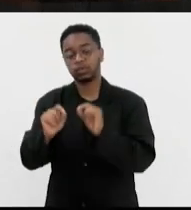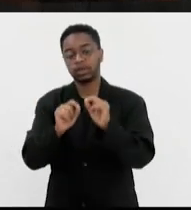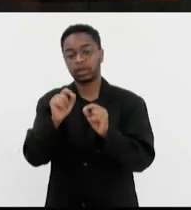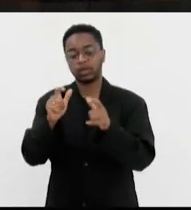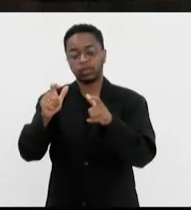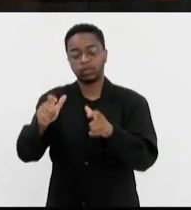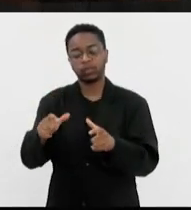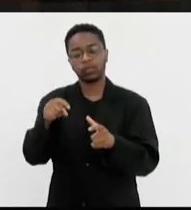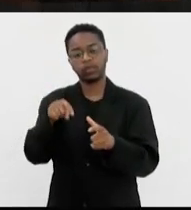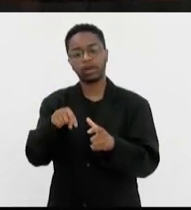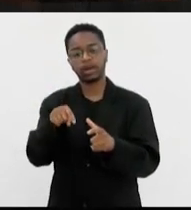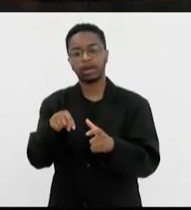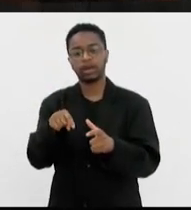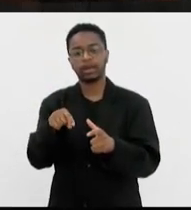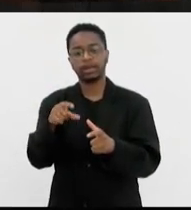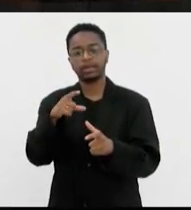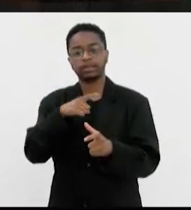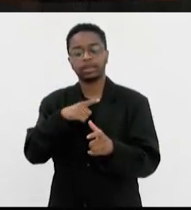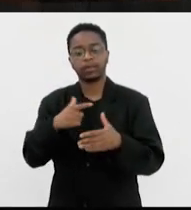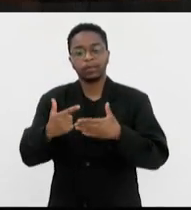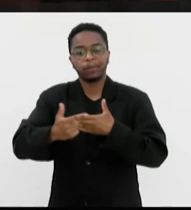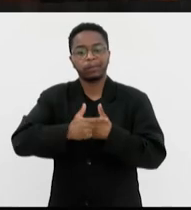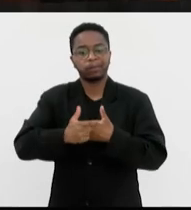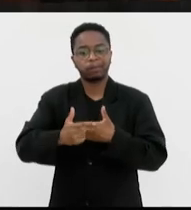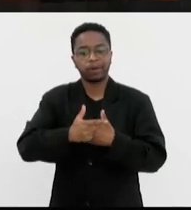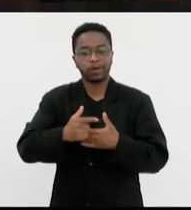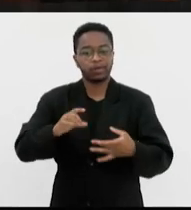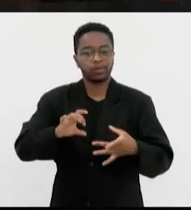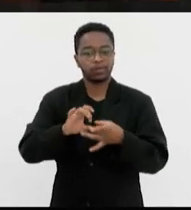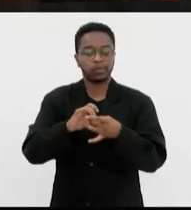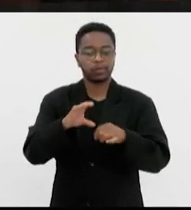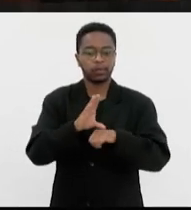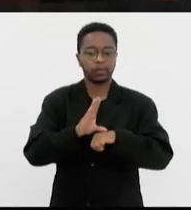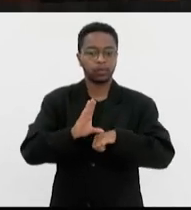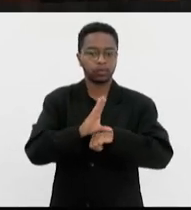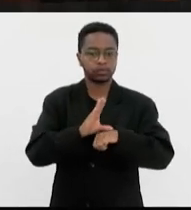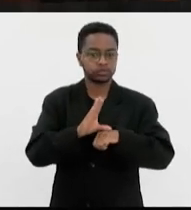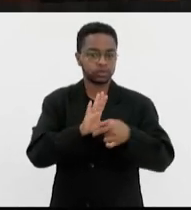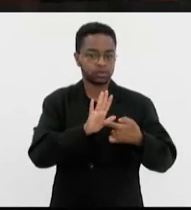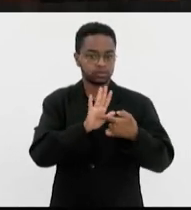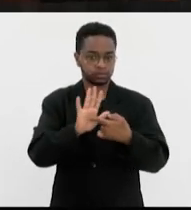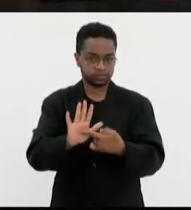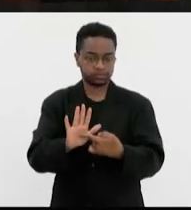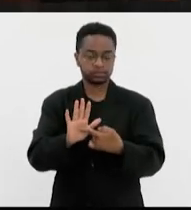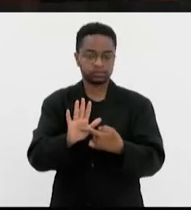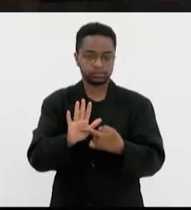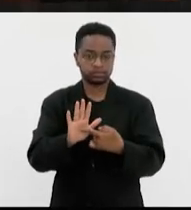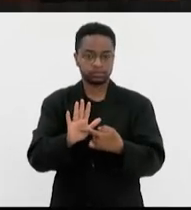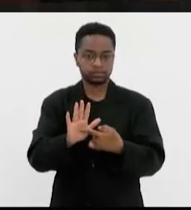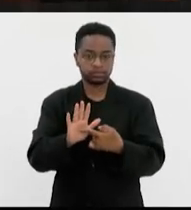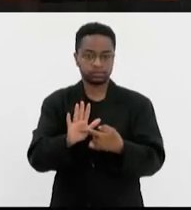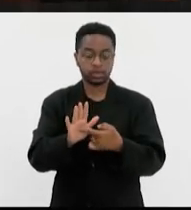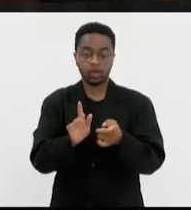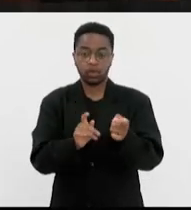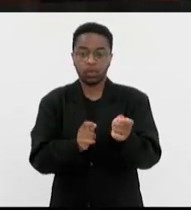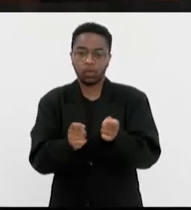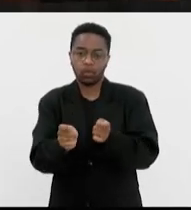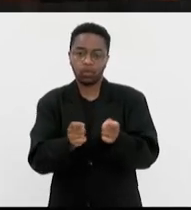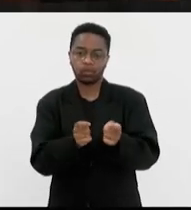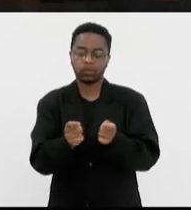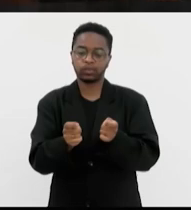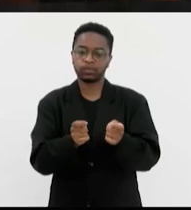casa que tem a função constitucional de fazer o controle